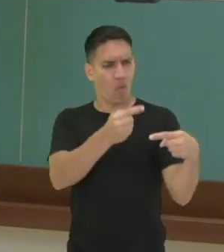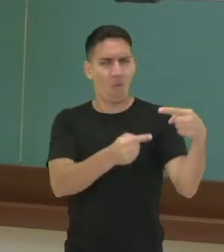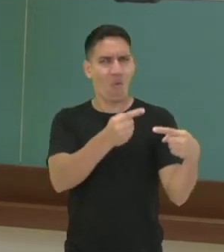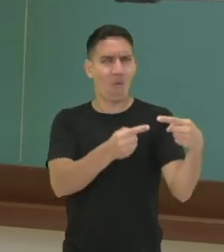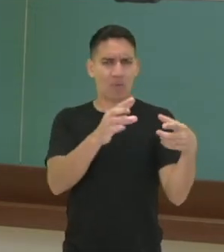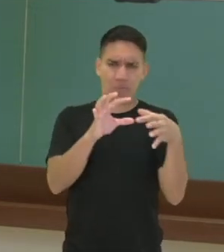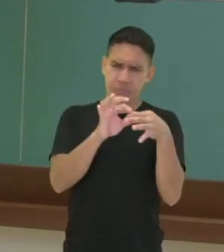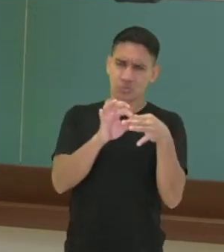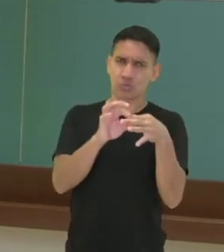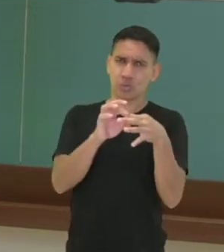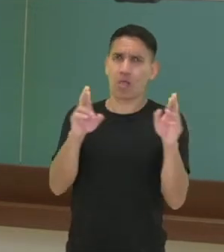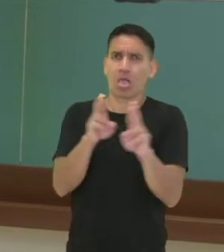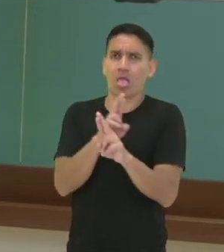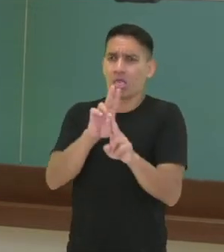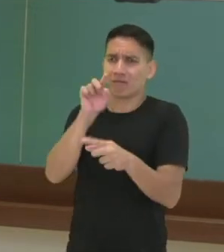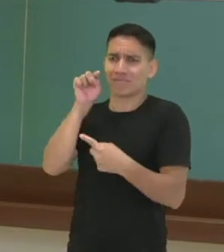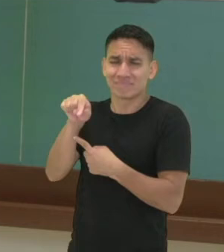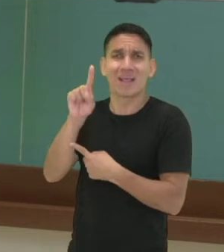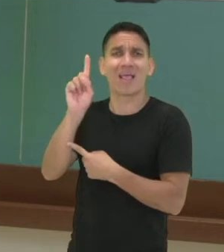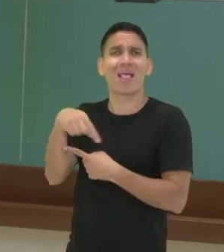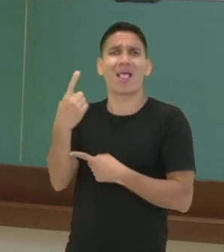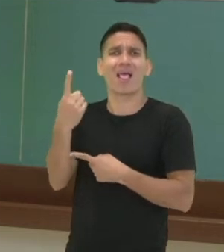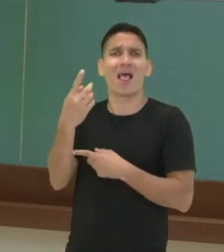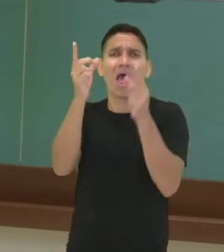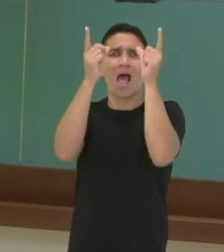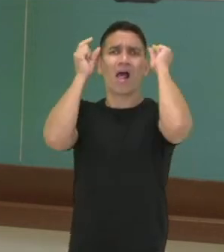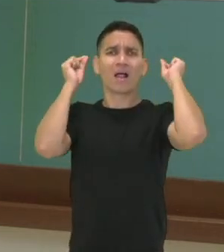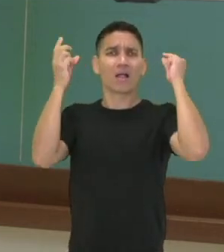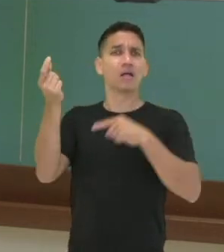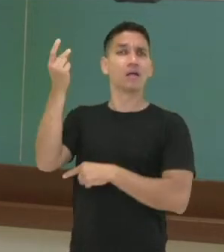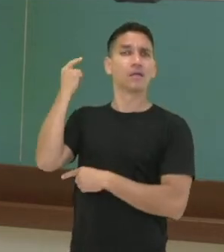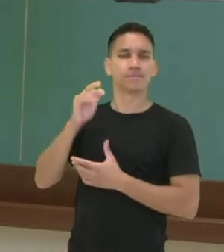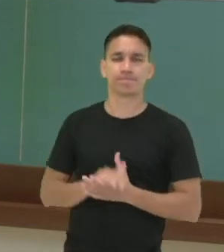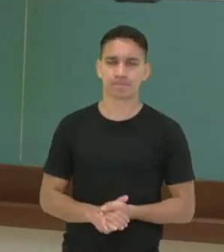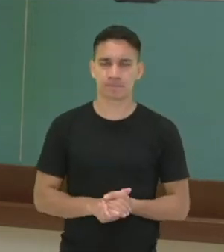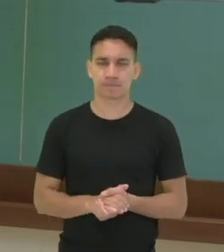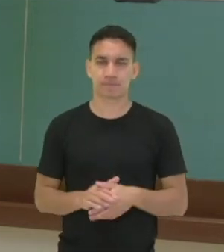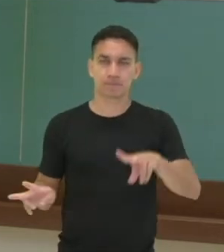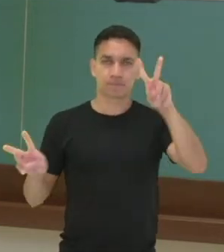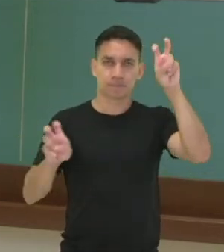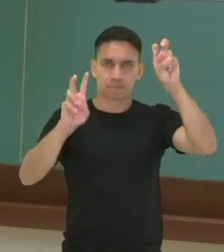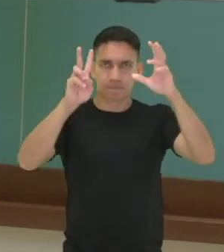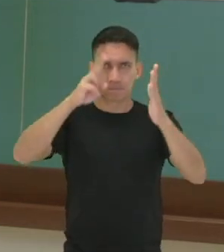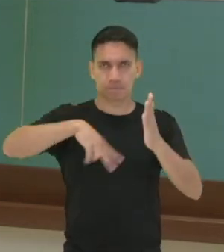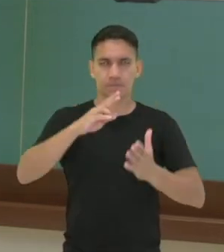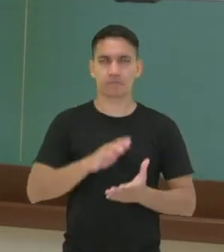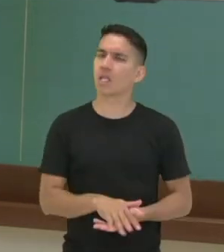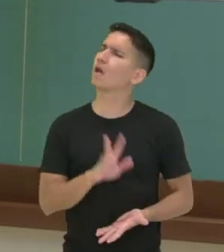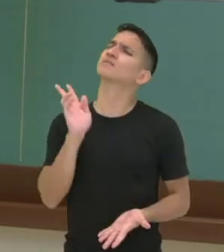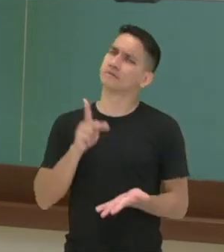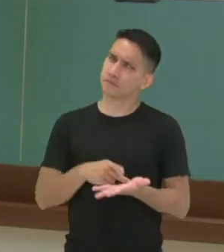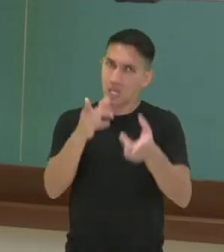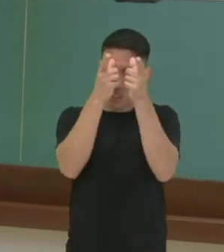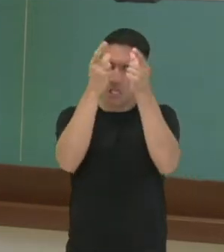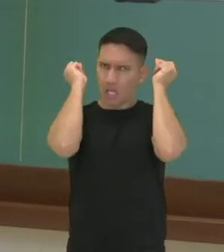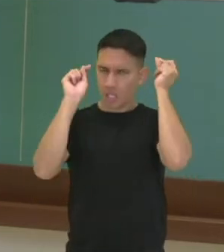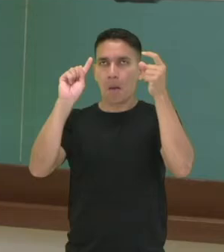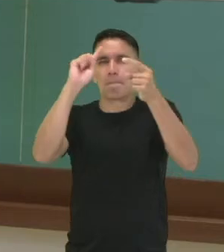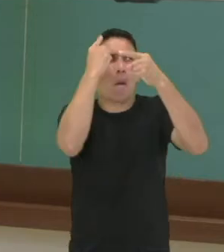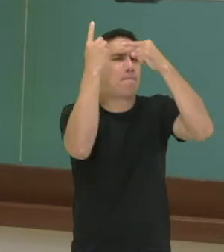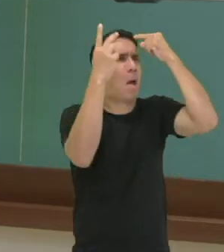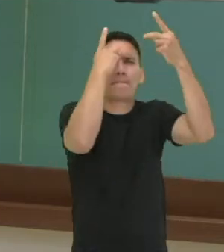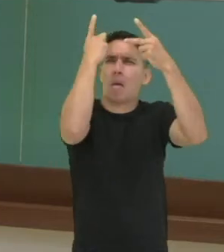a partir dos gregos lá da Grécia Antiga. É verdade que os gregos são sólidos inventores em todos